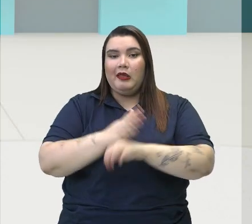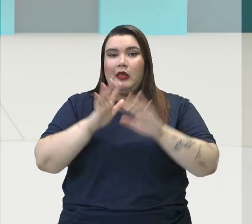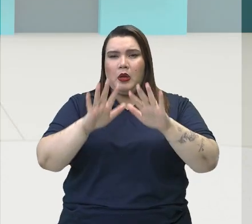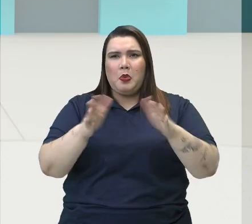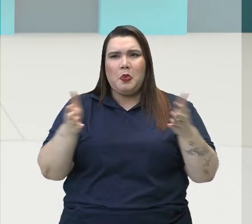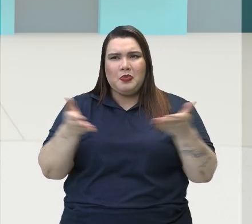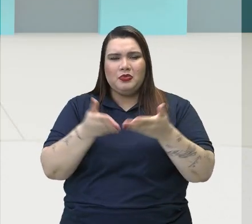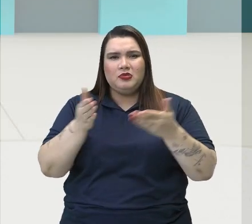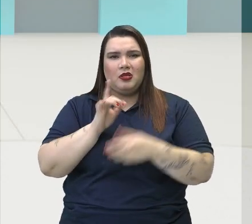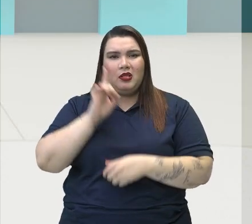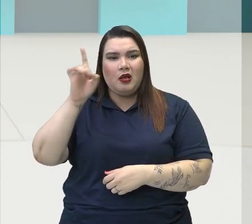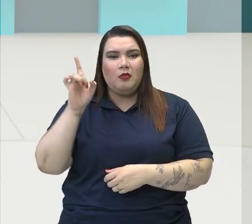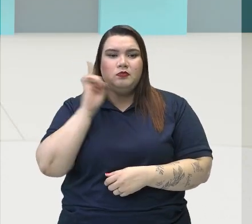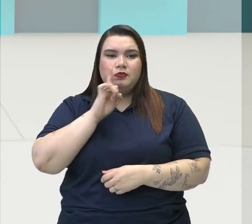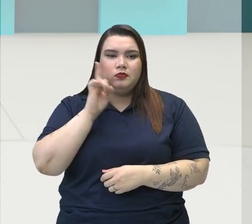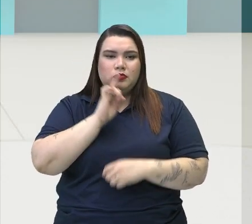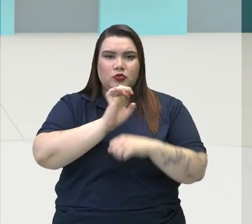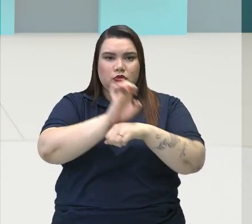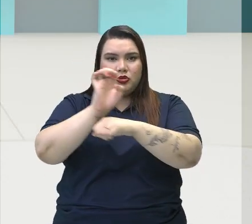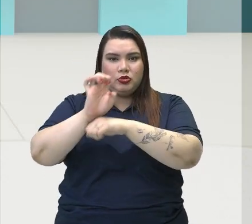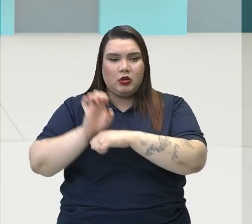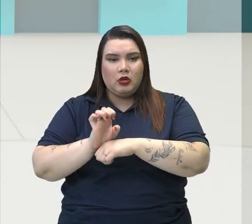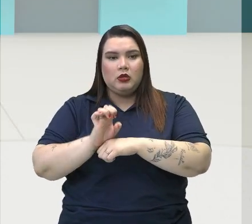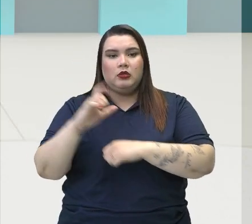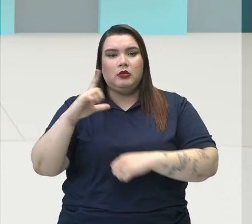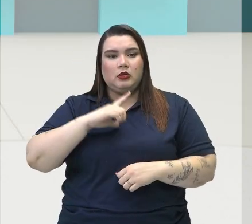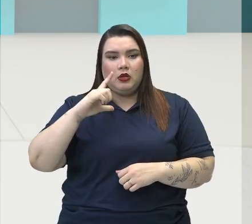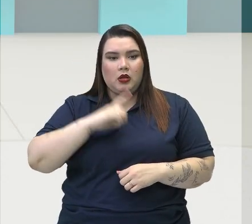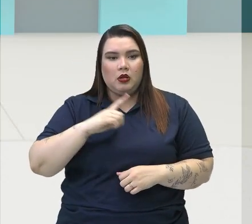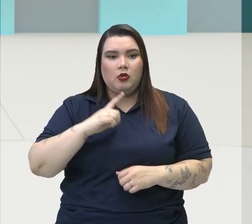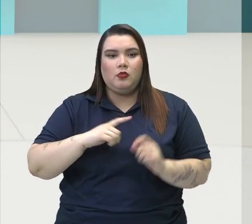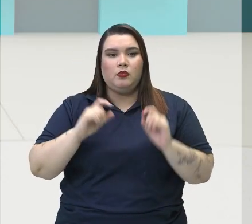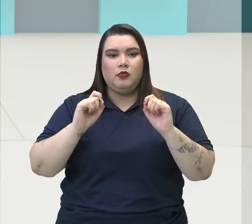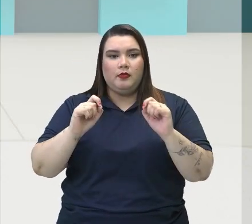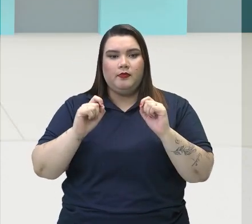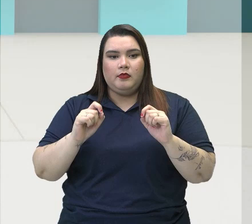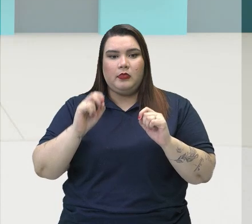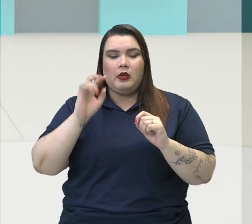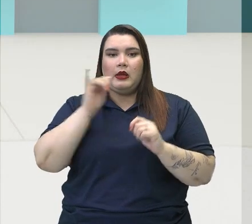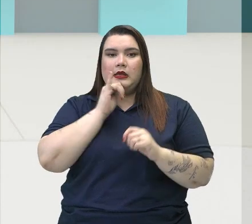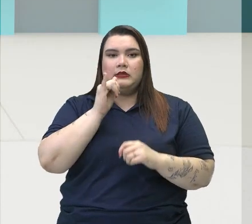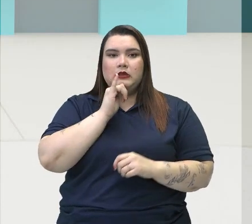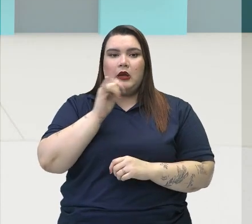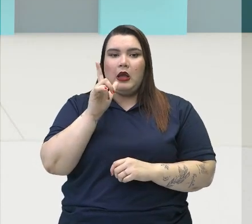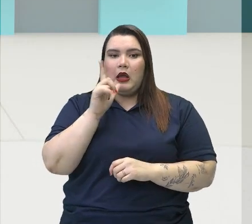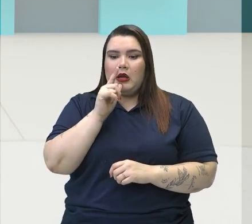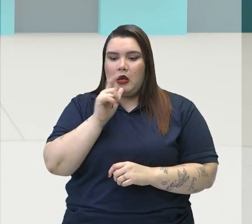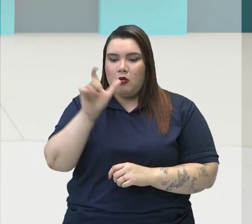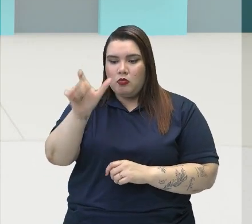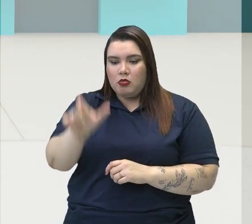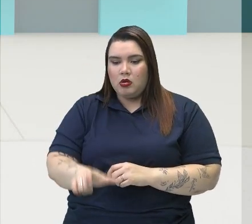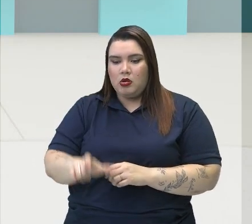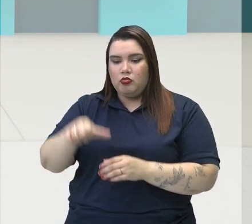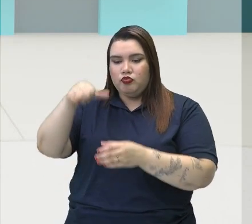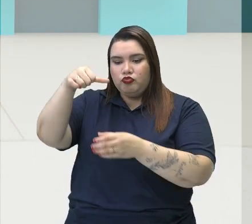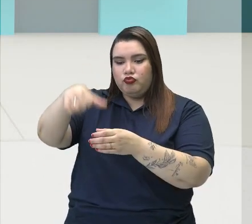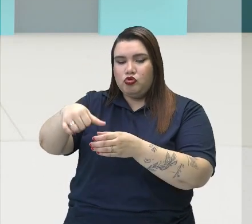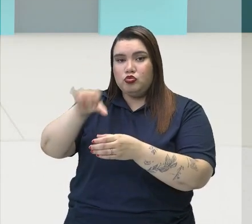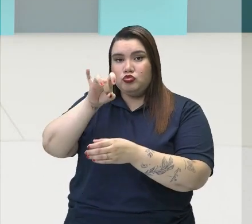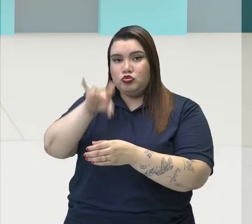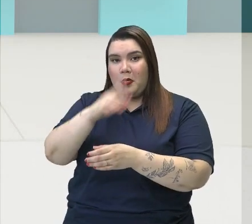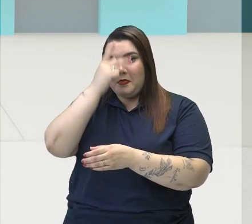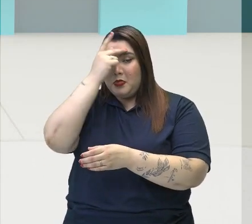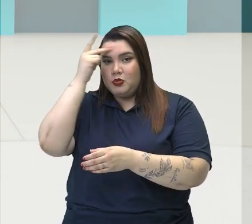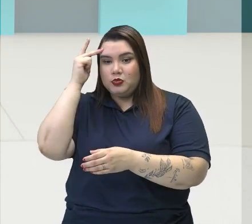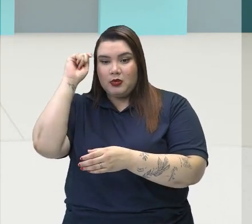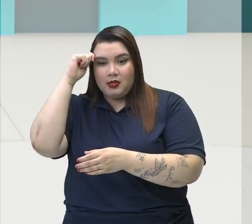americanos, especialmente em locais públicos, a gente vê, por exemplo, um bebedouro de água escrito lá que é somente para branco e outro